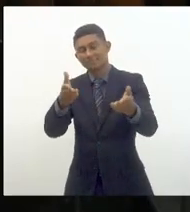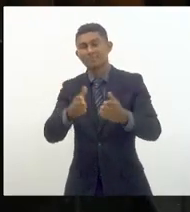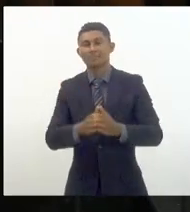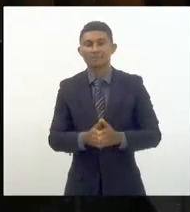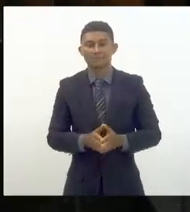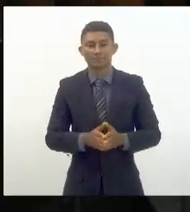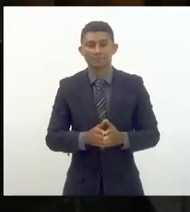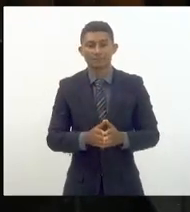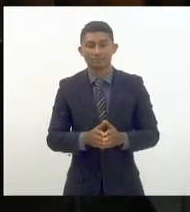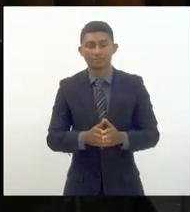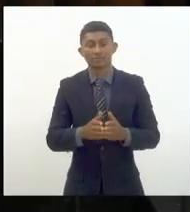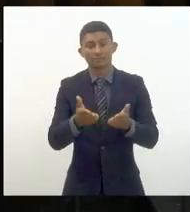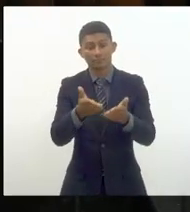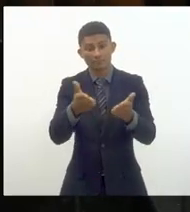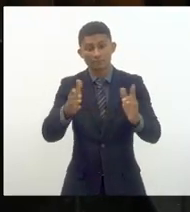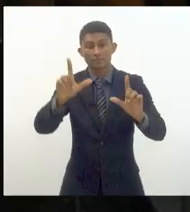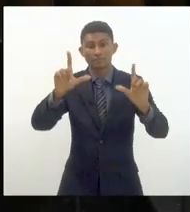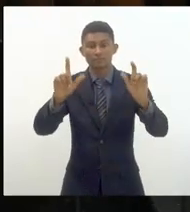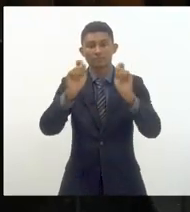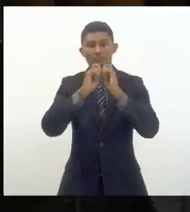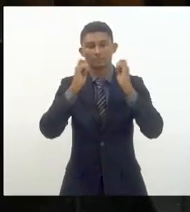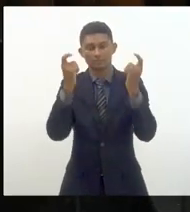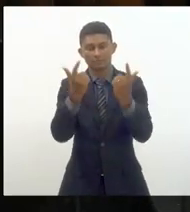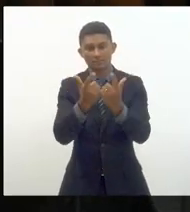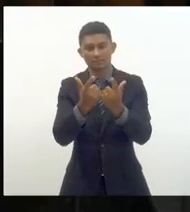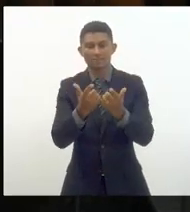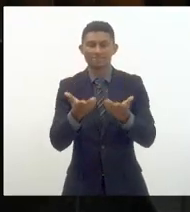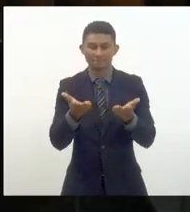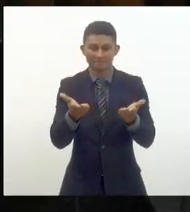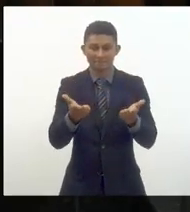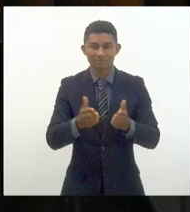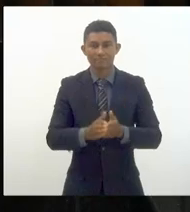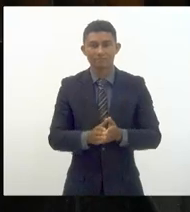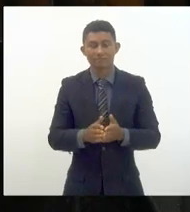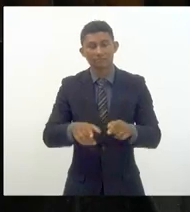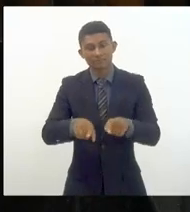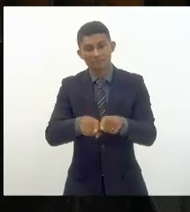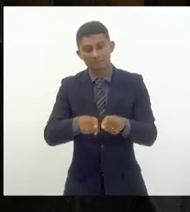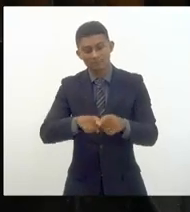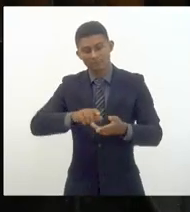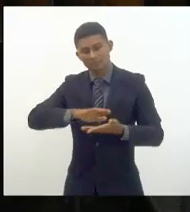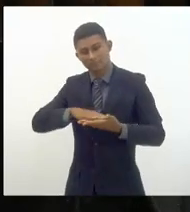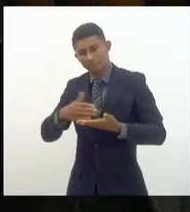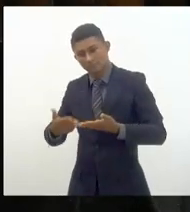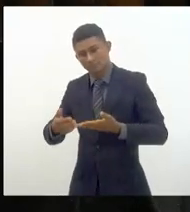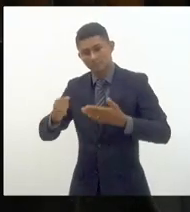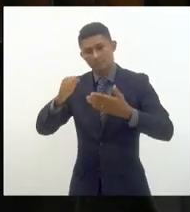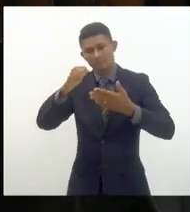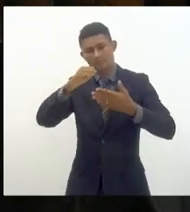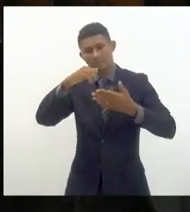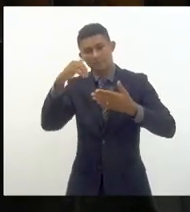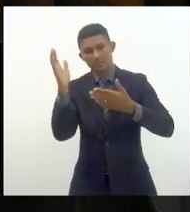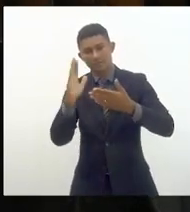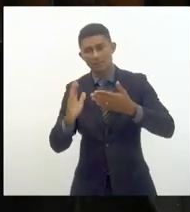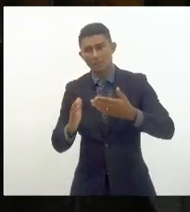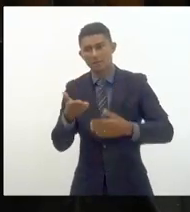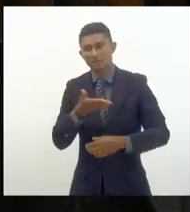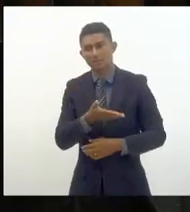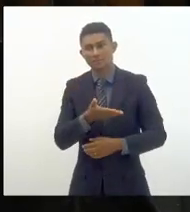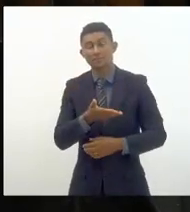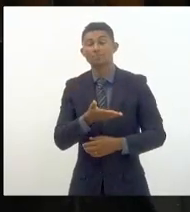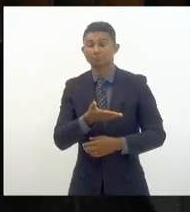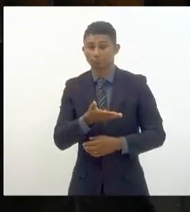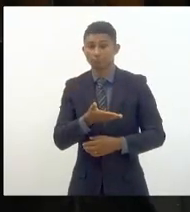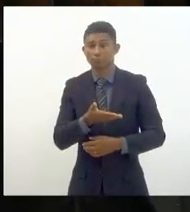senhoras e senhores telespectadores na TV alerj chama intérprete da linguagem de